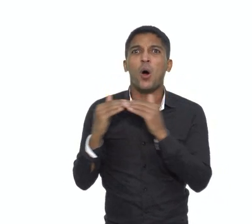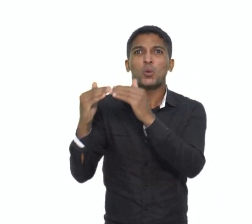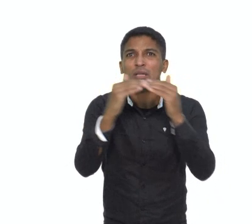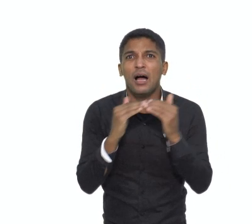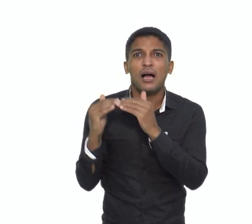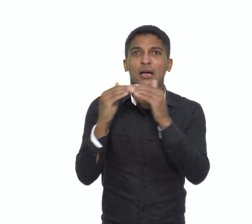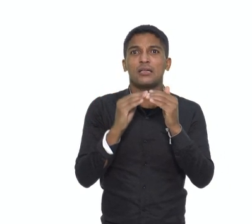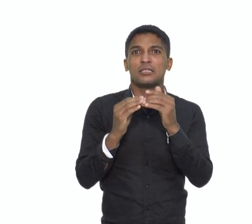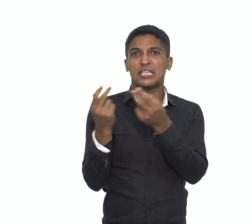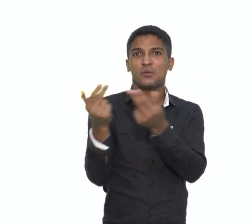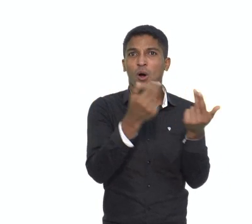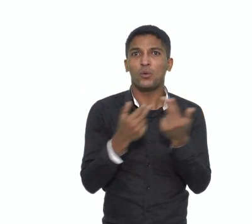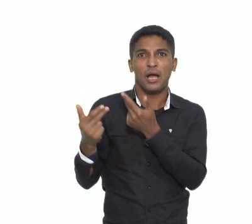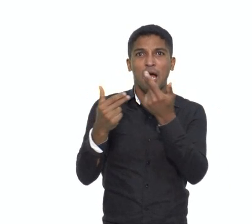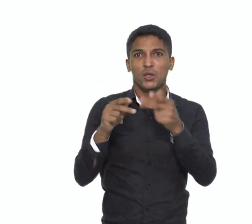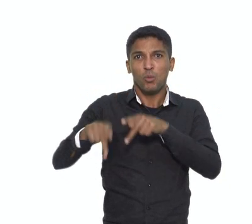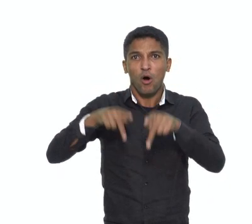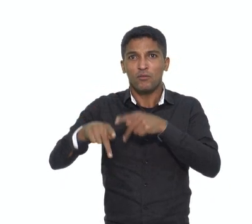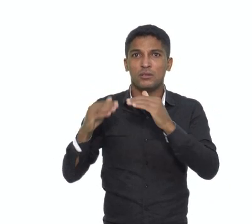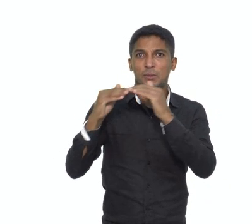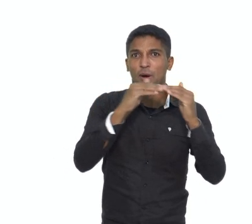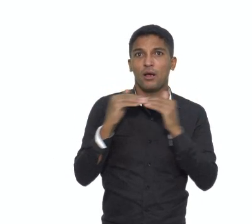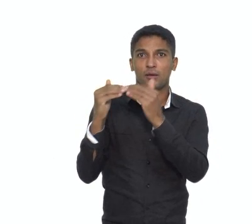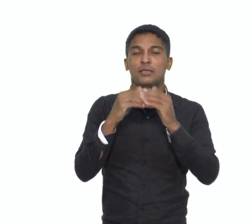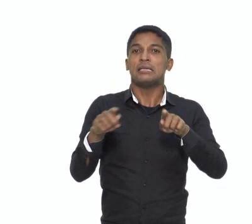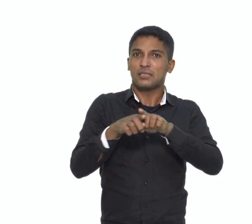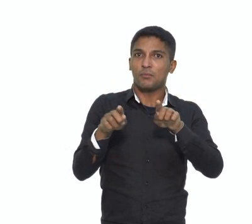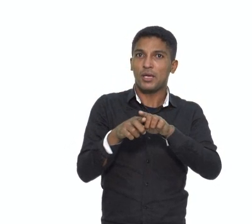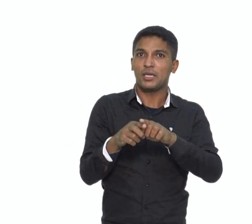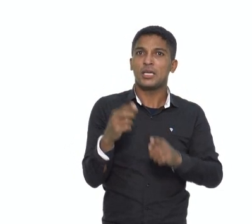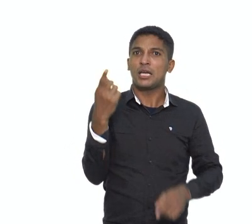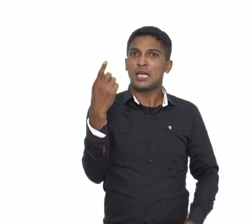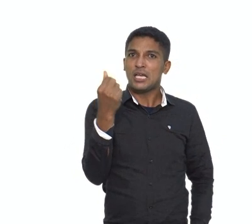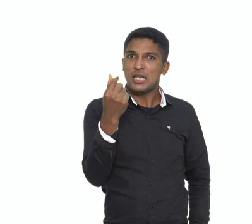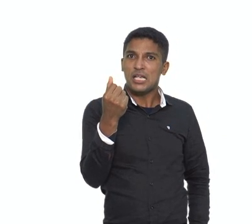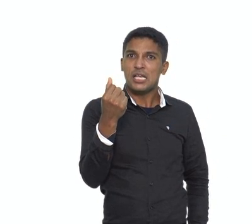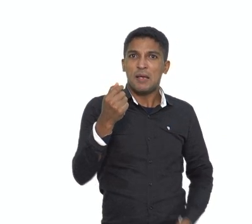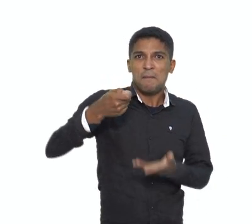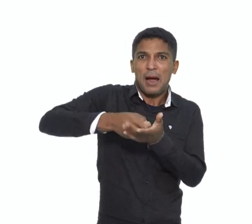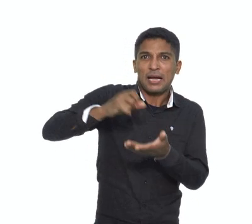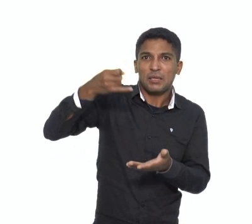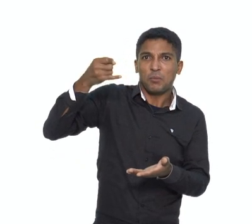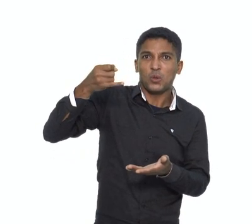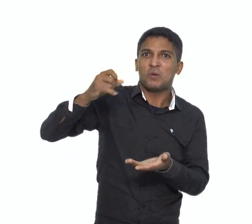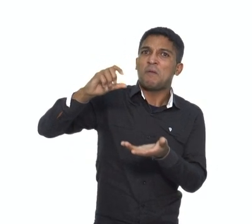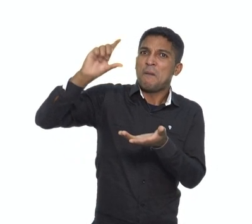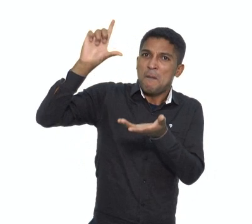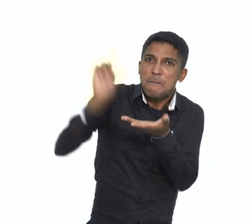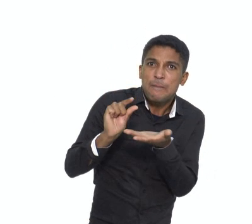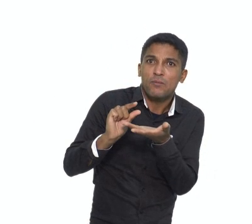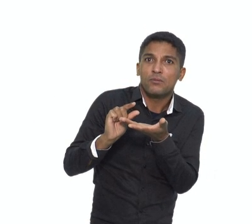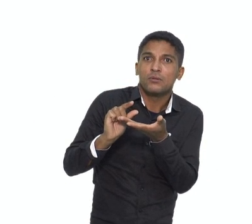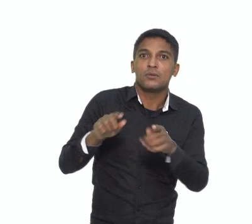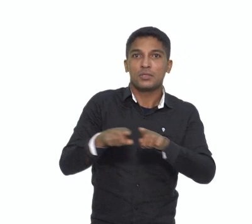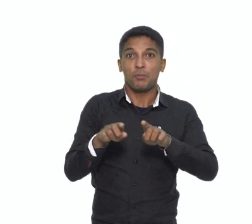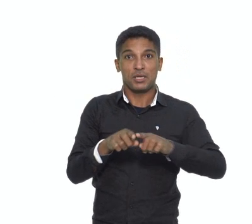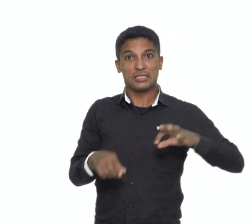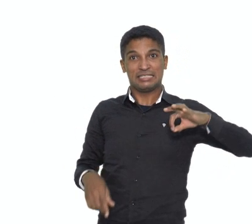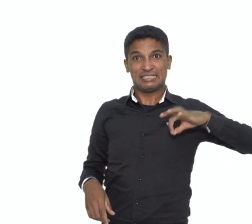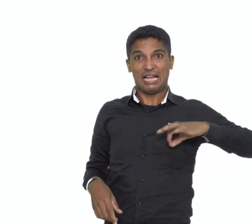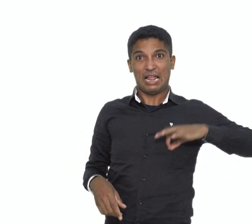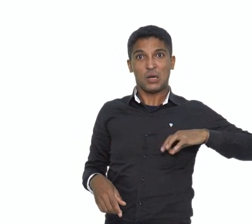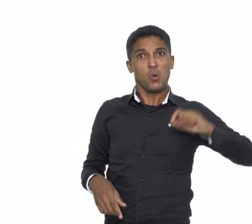para o livre comércio, a diminuição dos impostos e o aumento dos soldos, dos salários e da oferta de alimentos, o fim